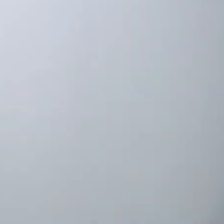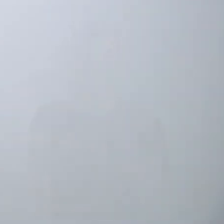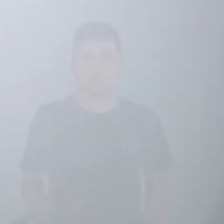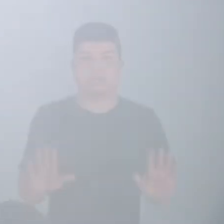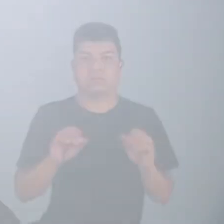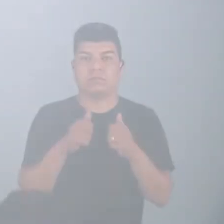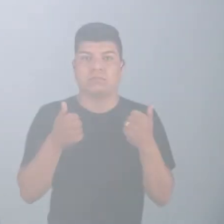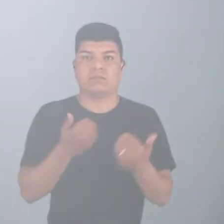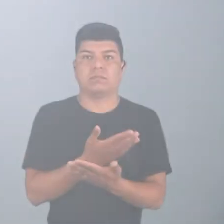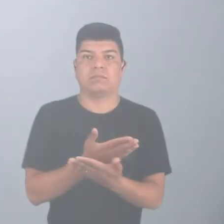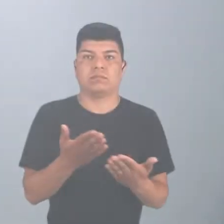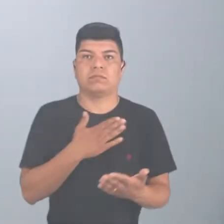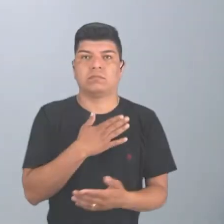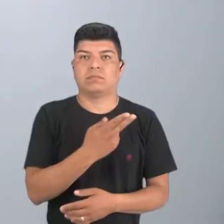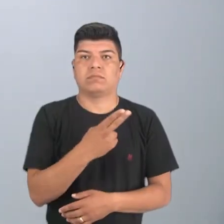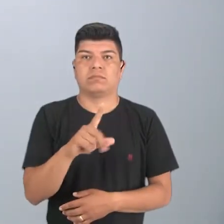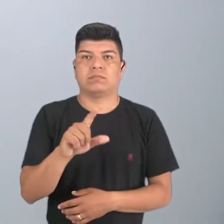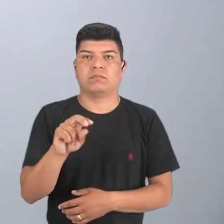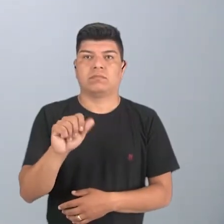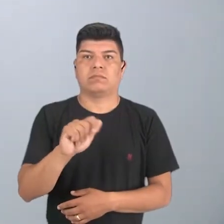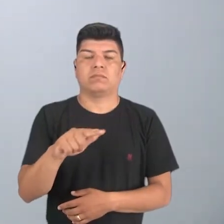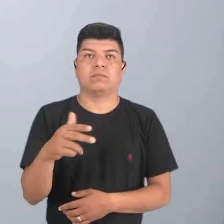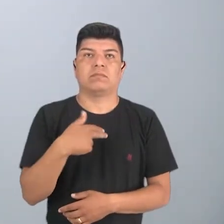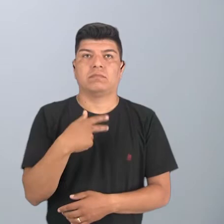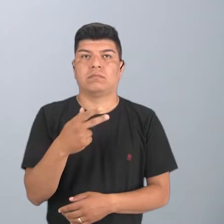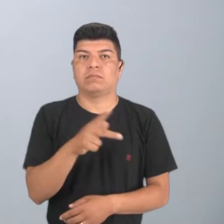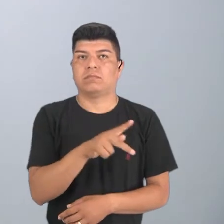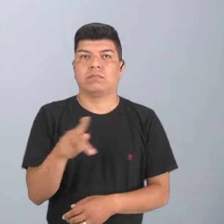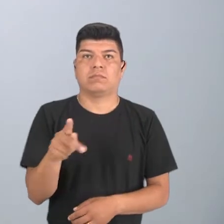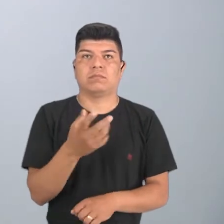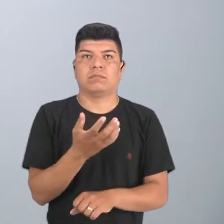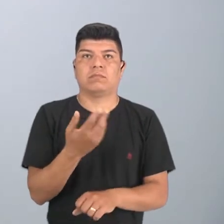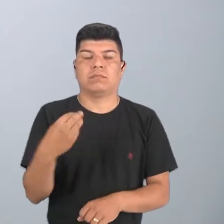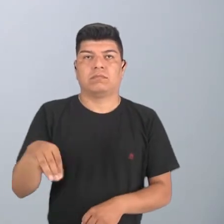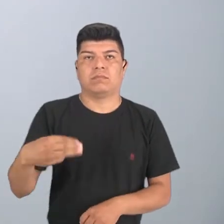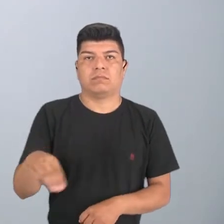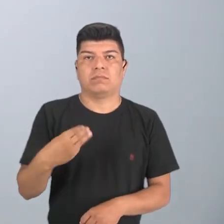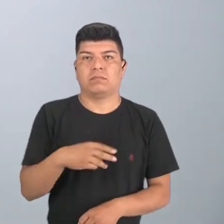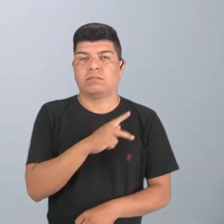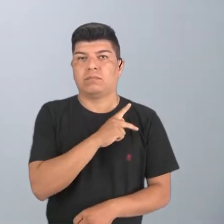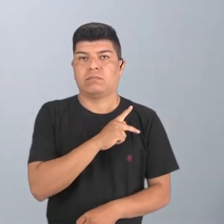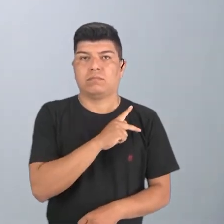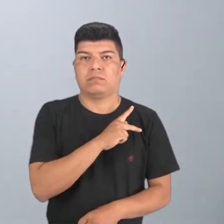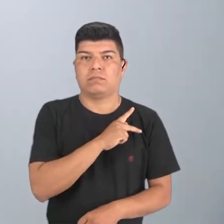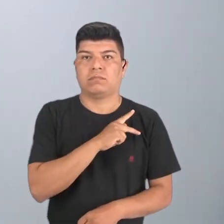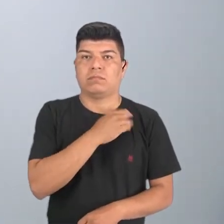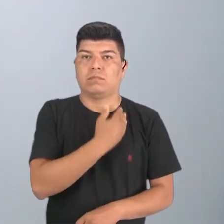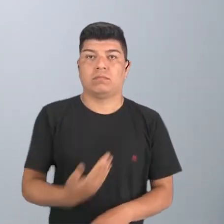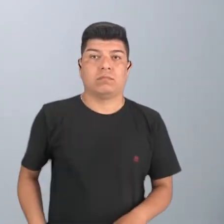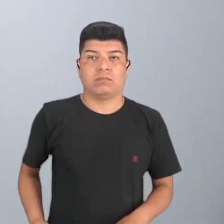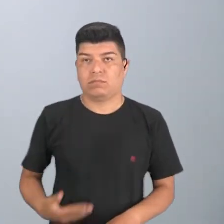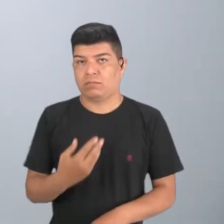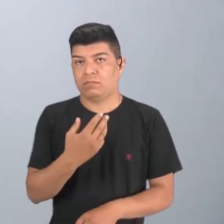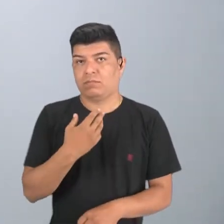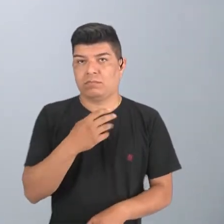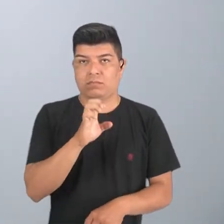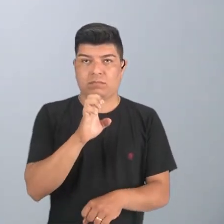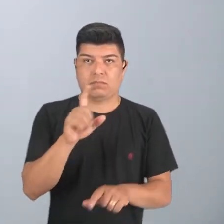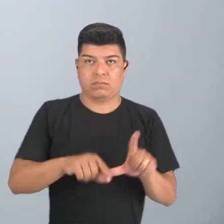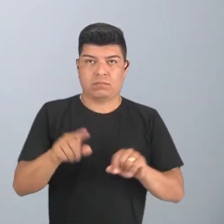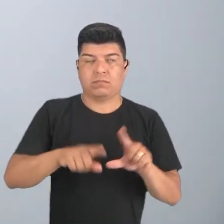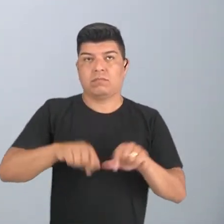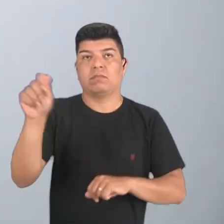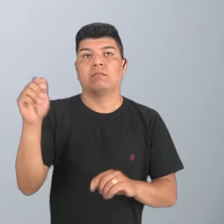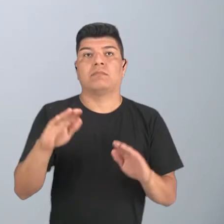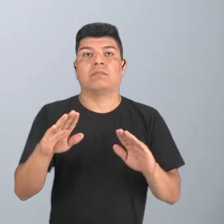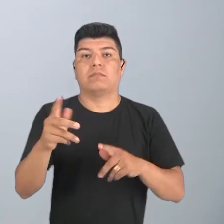Olá, tudo bem com você? Meu nome é Luan Felipe, sou professor de matemática da rede pública do estado do Acre e hoje estamos aqui para mais uma aula do projeto